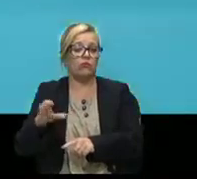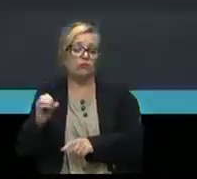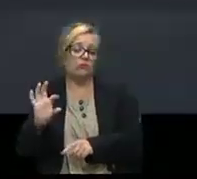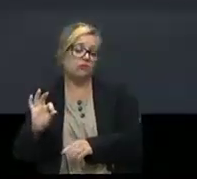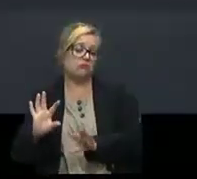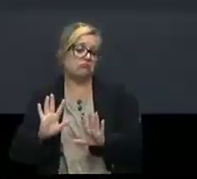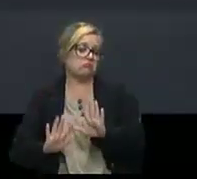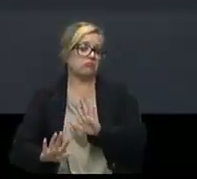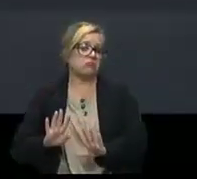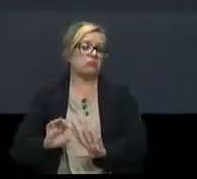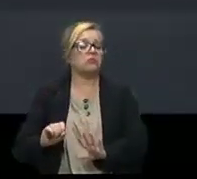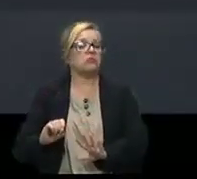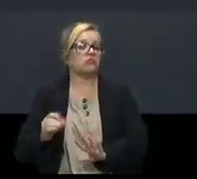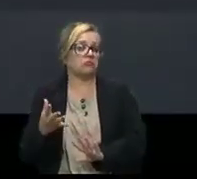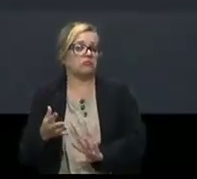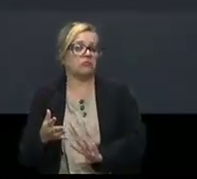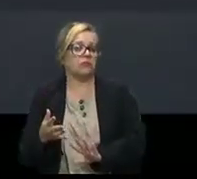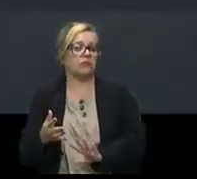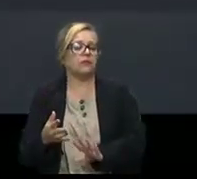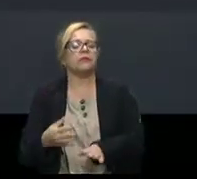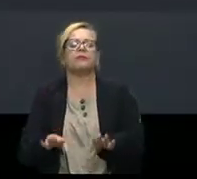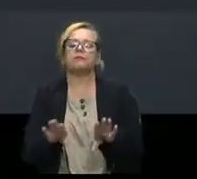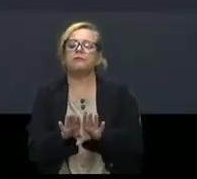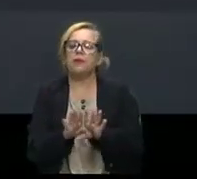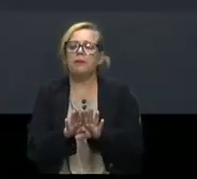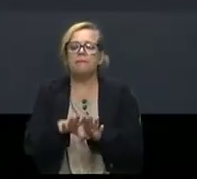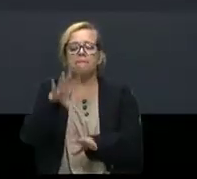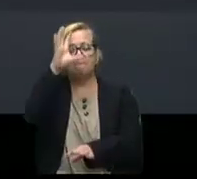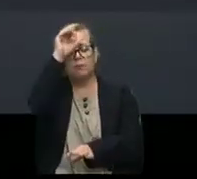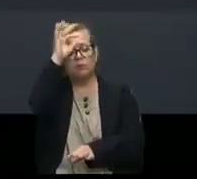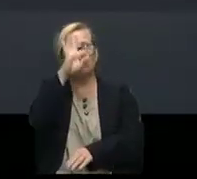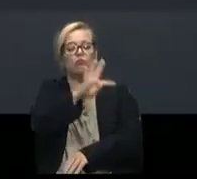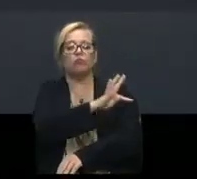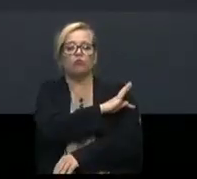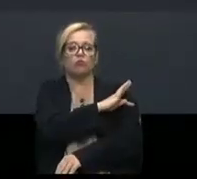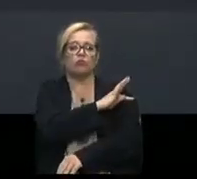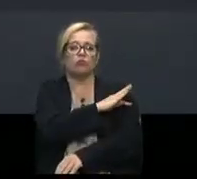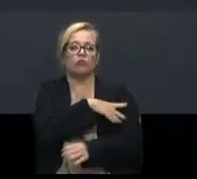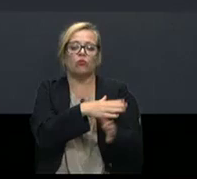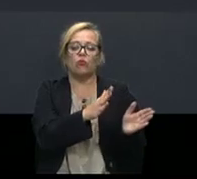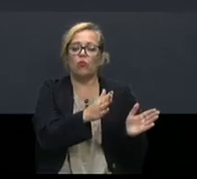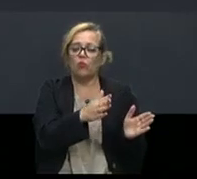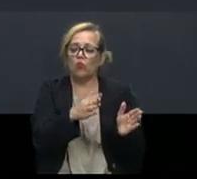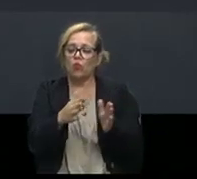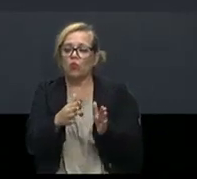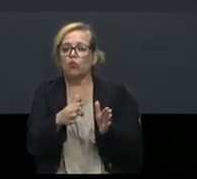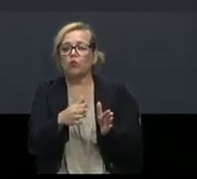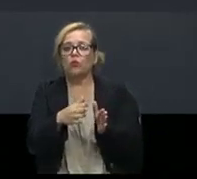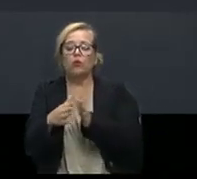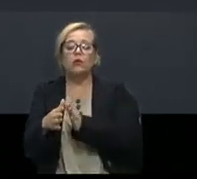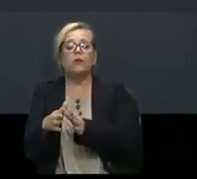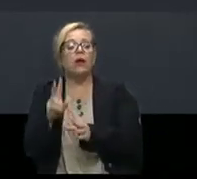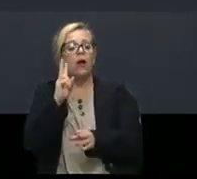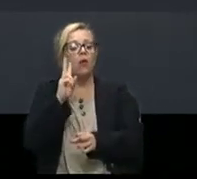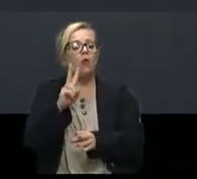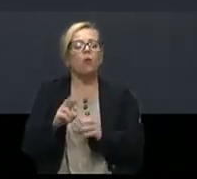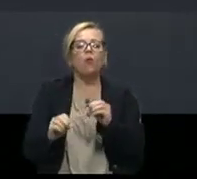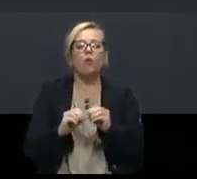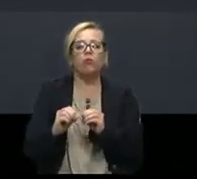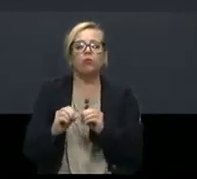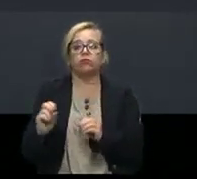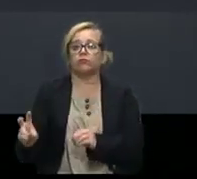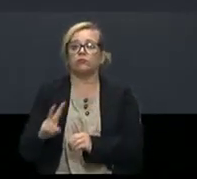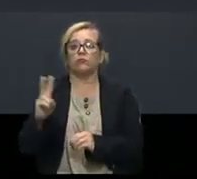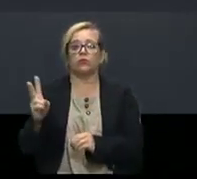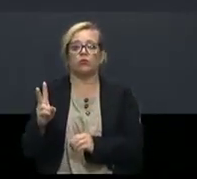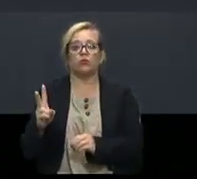fatores. Por fim, você vai aprender técnicas que determinam intervalos de confiança para a previsão de valores